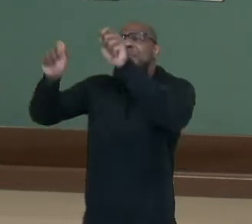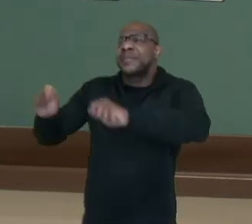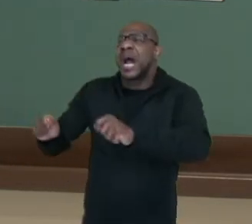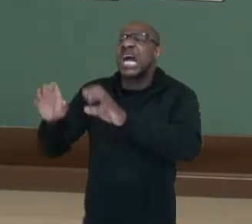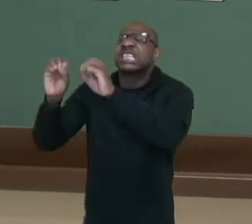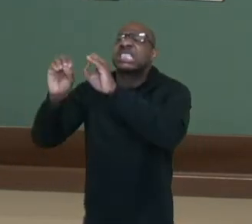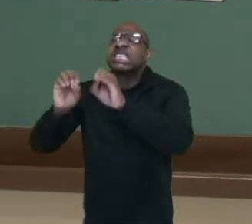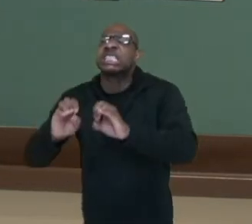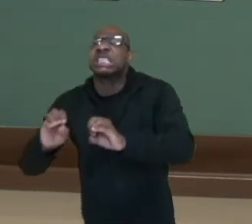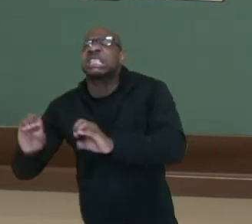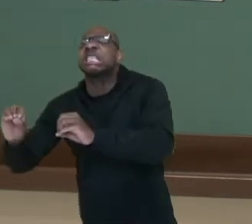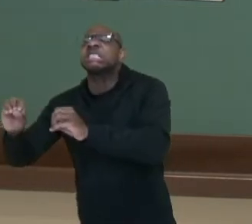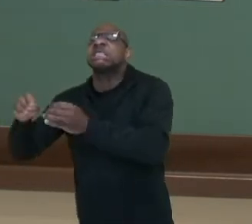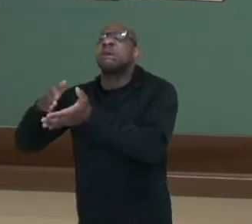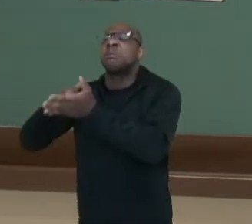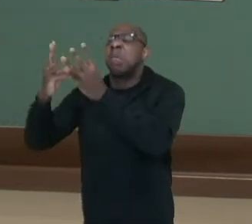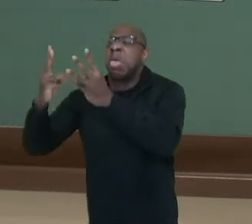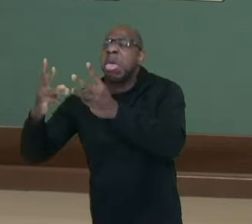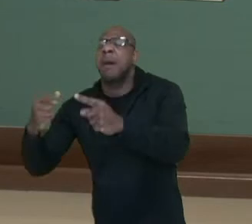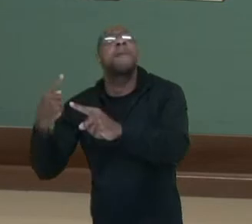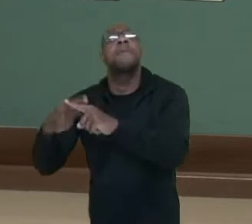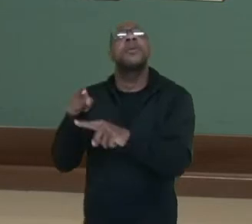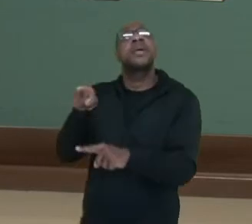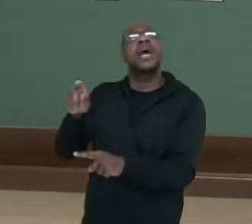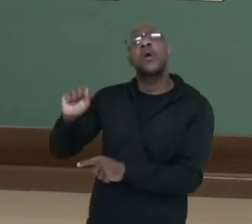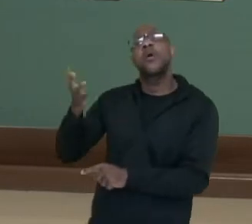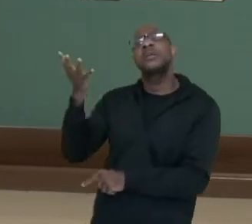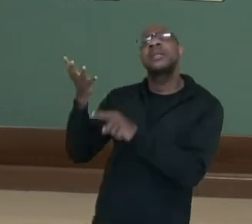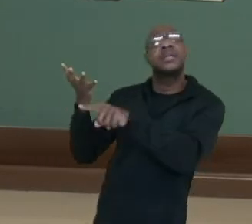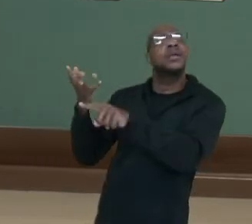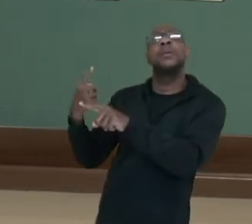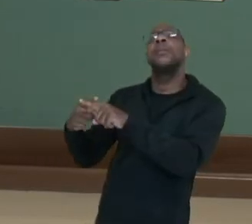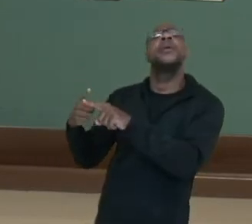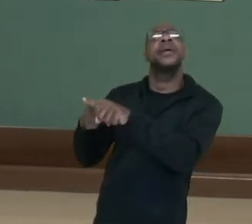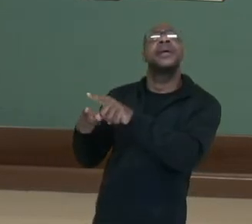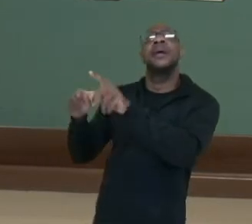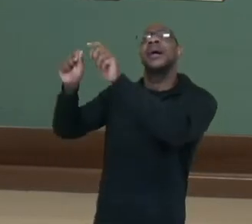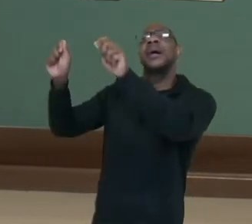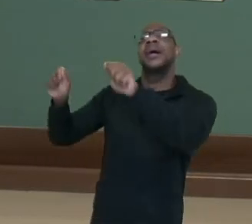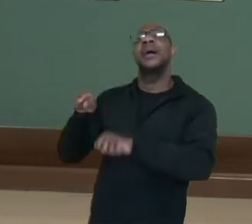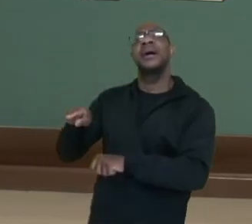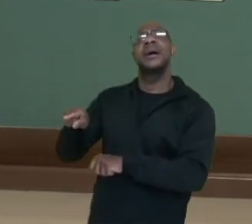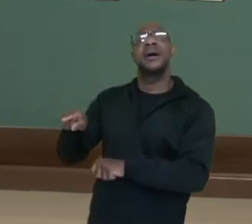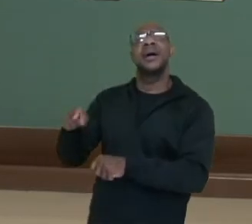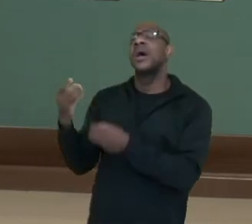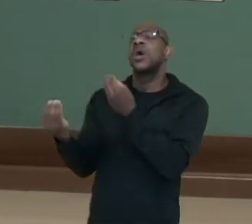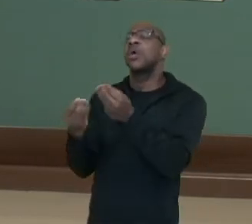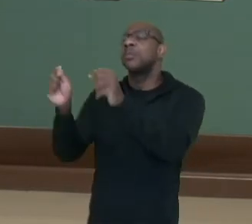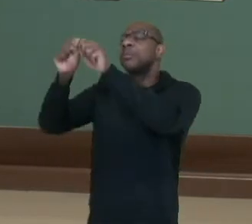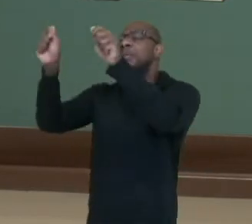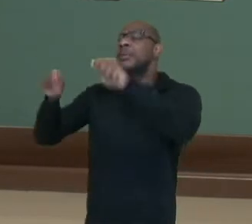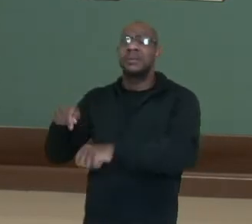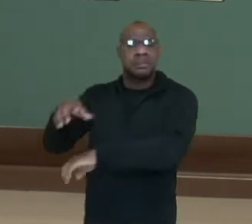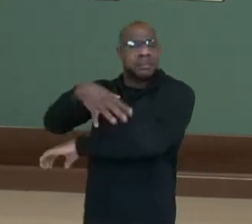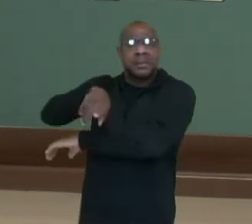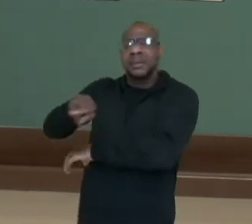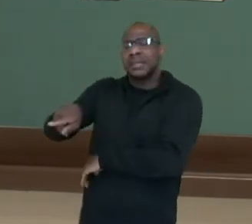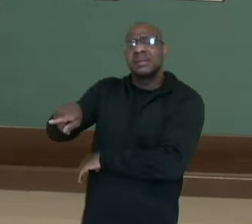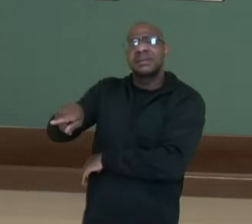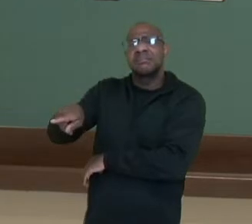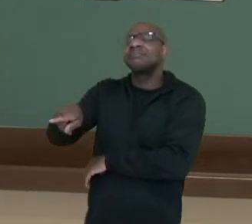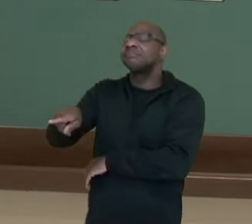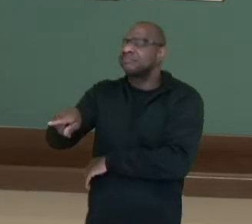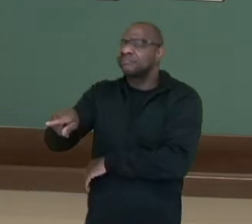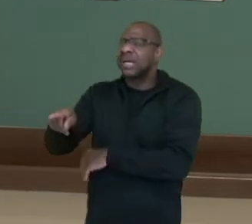você discutir de forma sadia aí com seus colegas de turma, como que essa imagem aí da praça da tua cidade